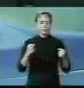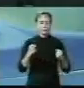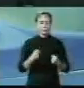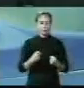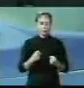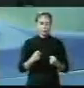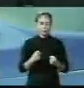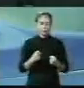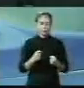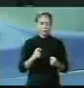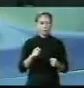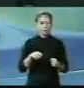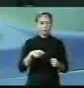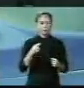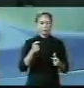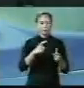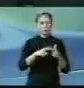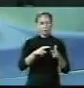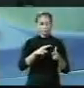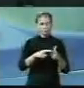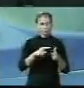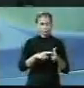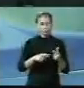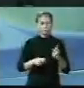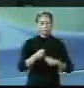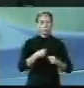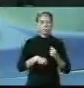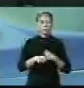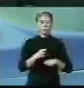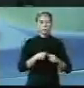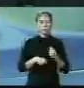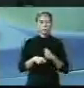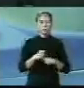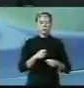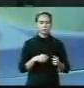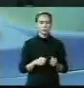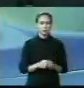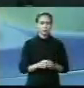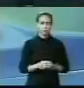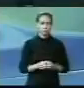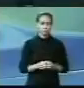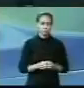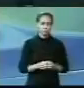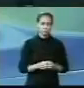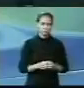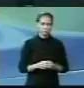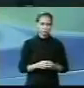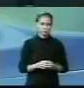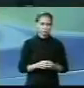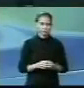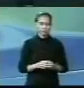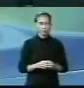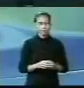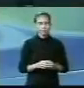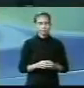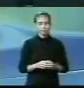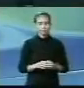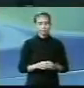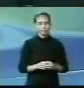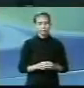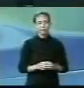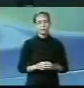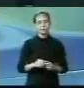ter um firewall em uma rede de computadores. Além disso, questões como, por exemplo, impedir a propagação de